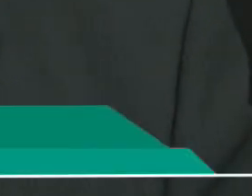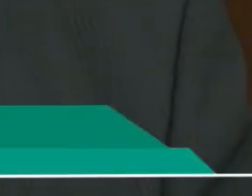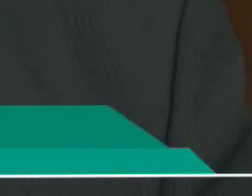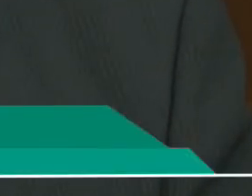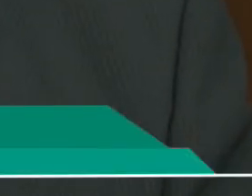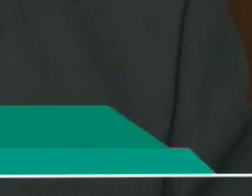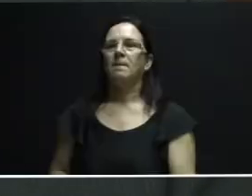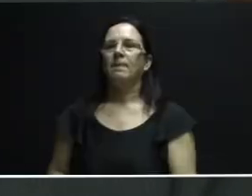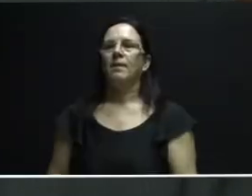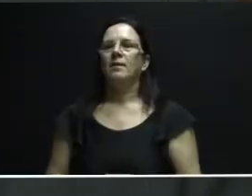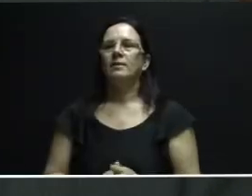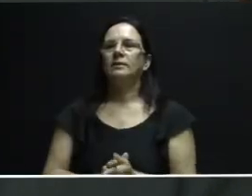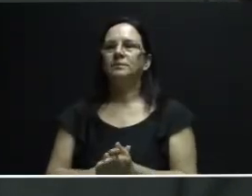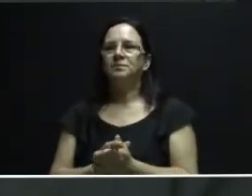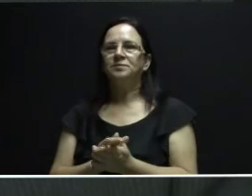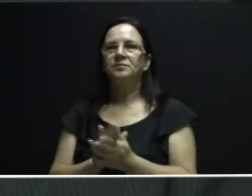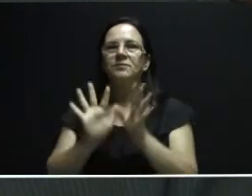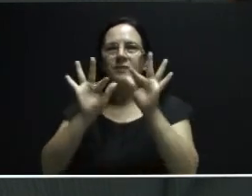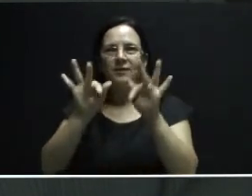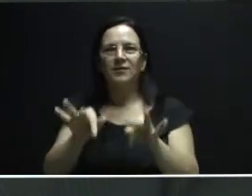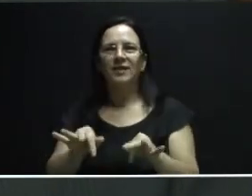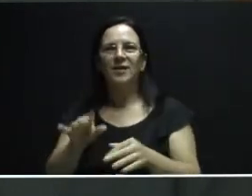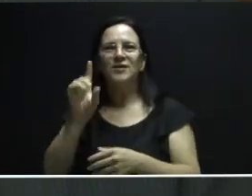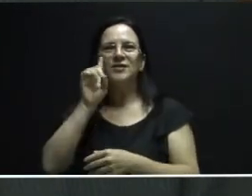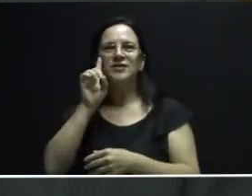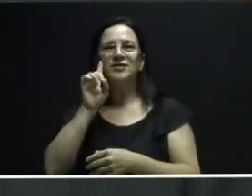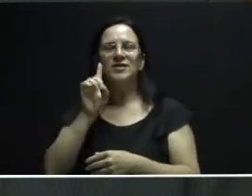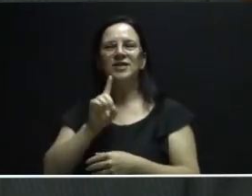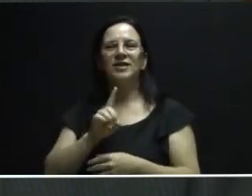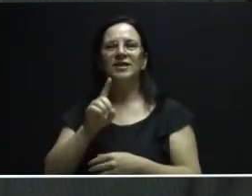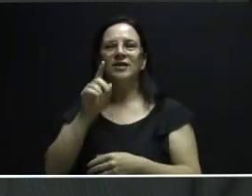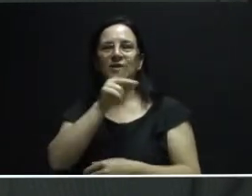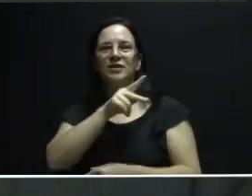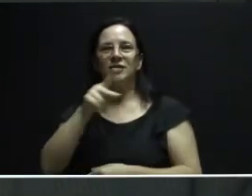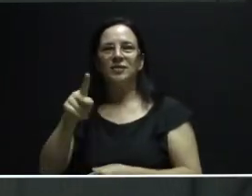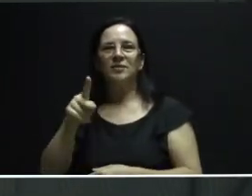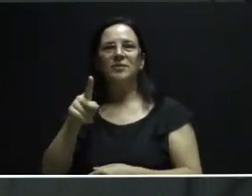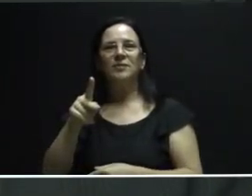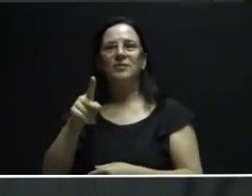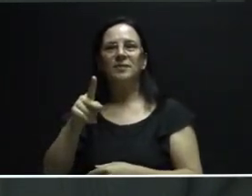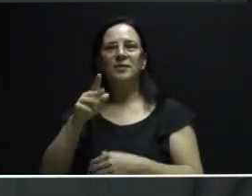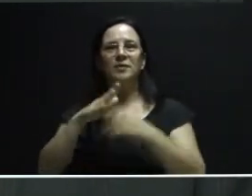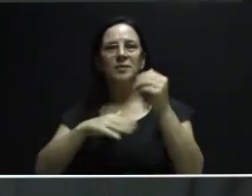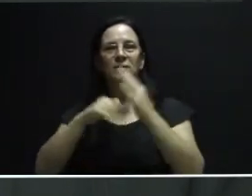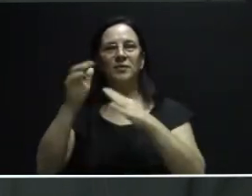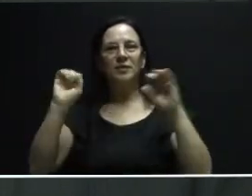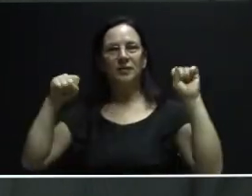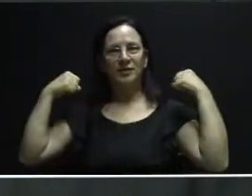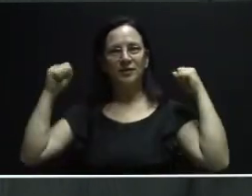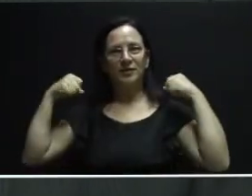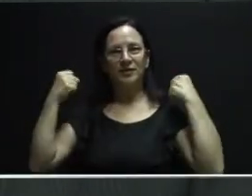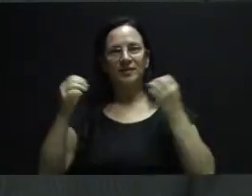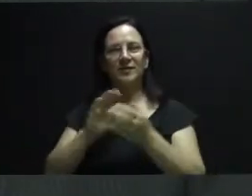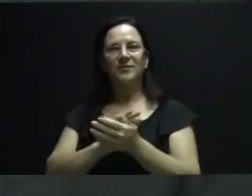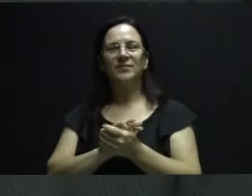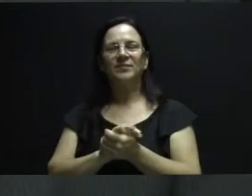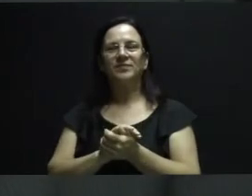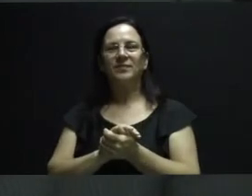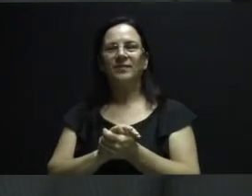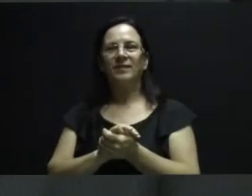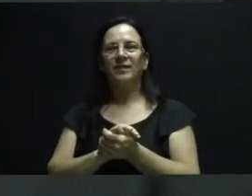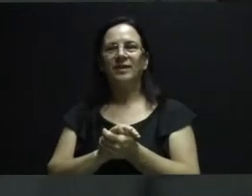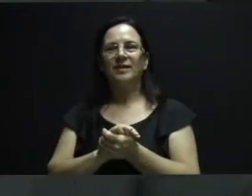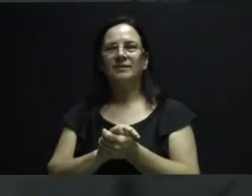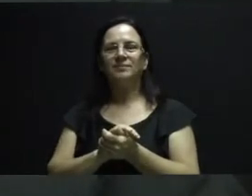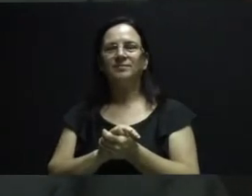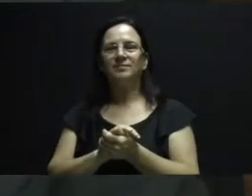Encerrado há instantes, o ato solene em homenagem ao Dia do Profissional de Educação Física. Ao nosso lado está o orador oficial, ele